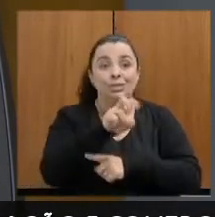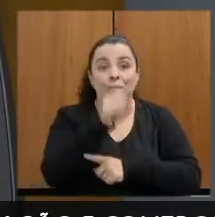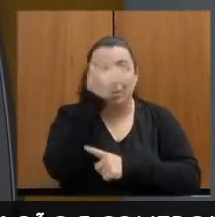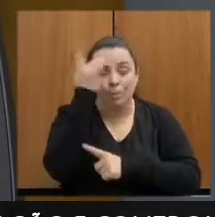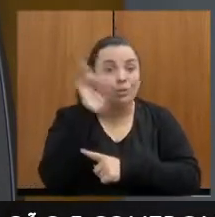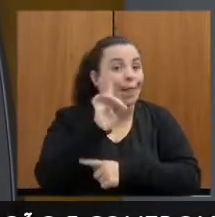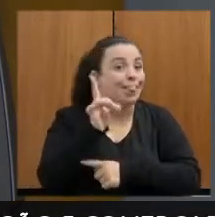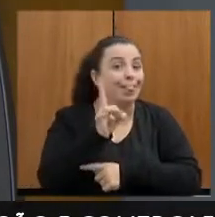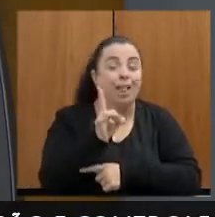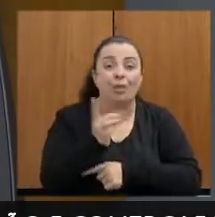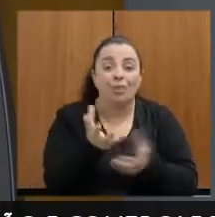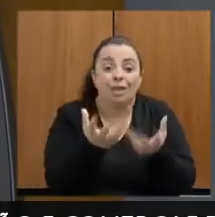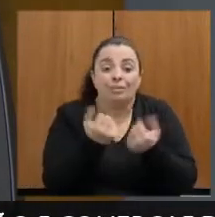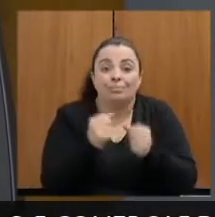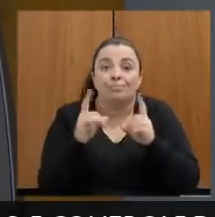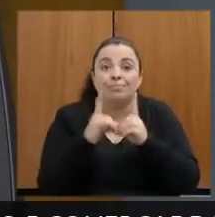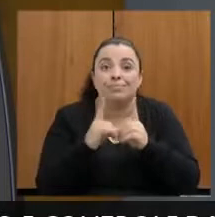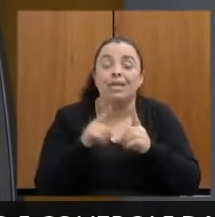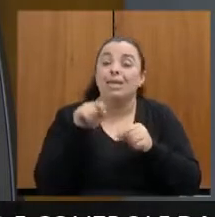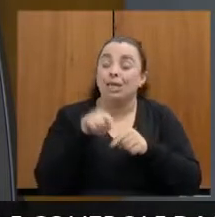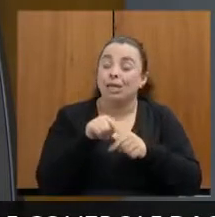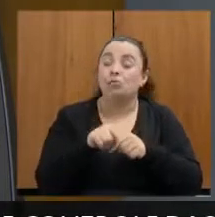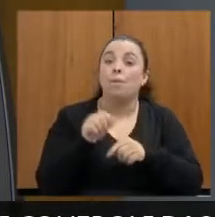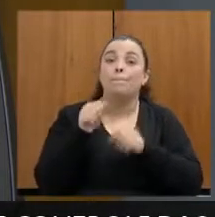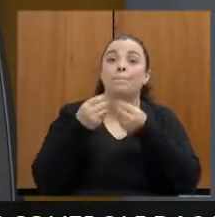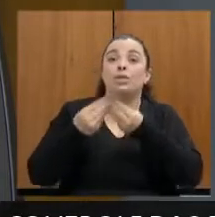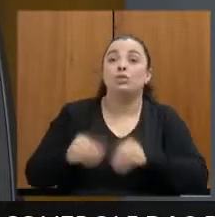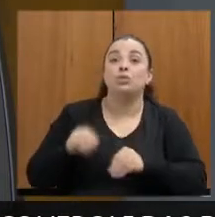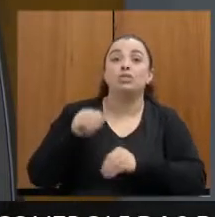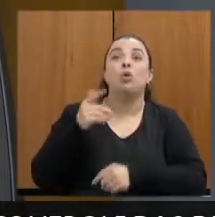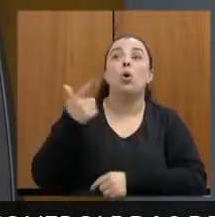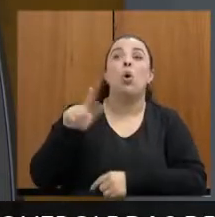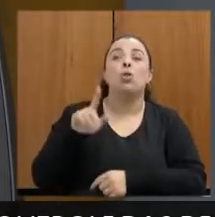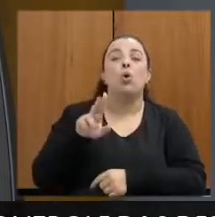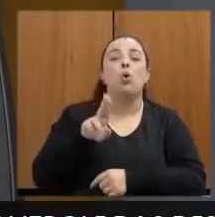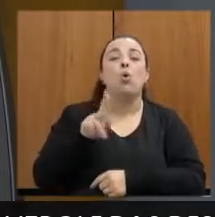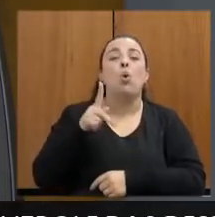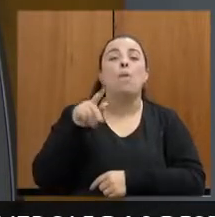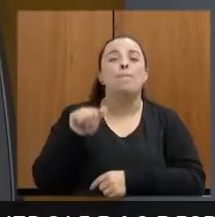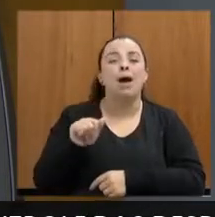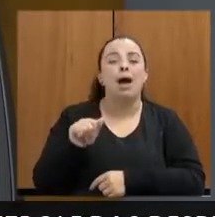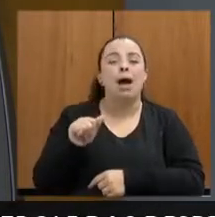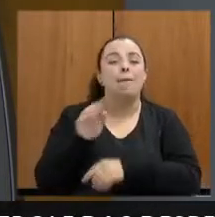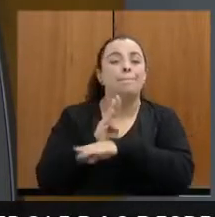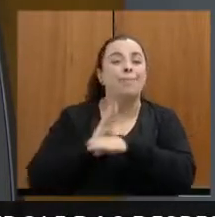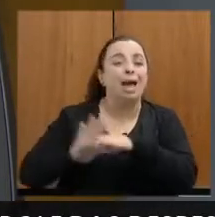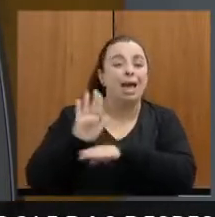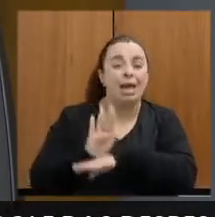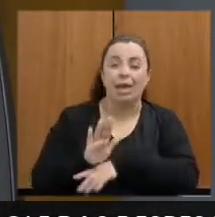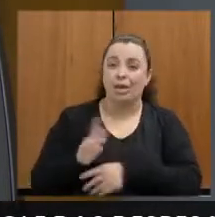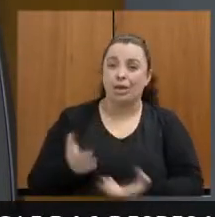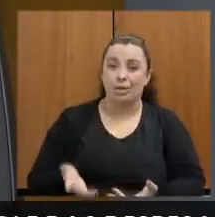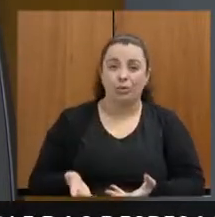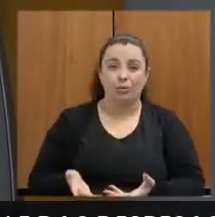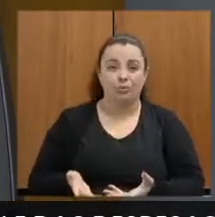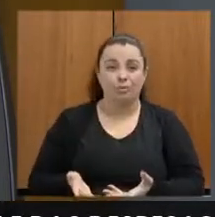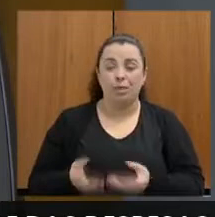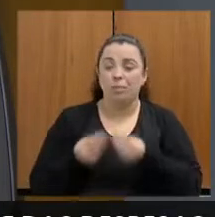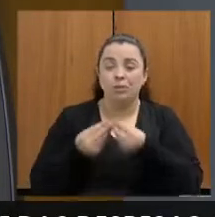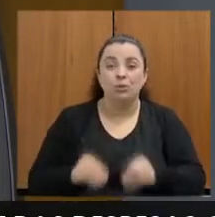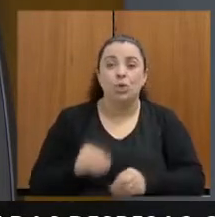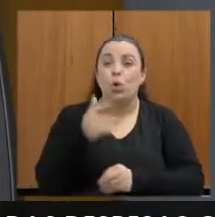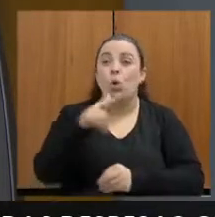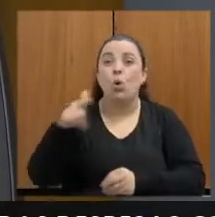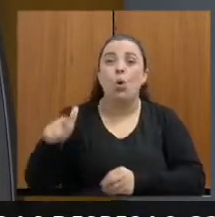isso está gerando uma sobrecarga na UPA Barreiro comprometendo ainda mais o atendimento à população e o meu compromisso aqui